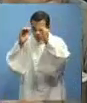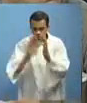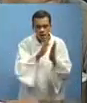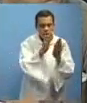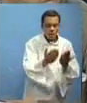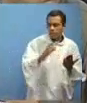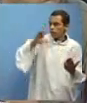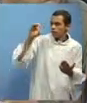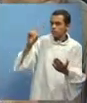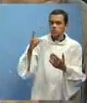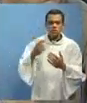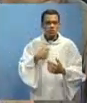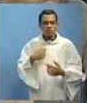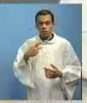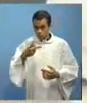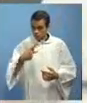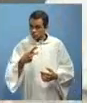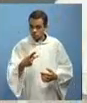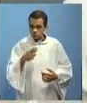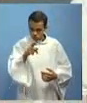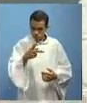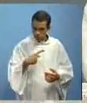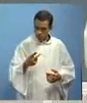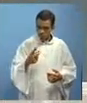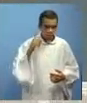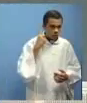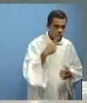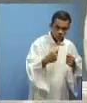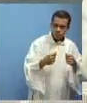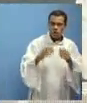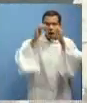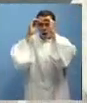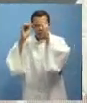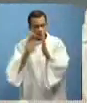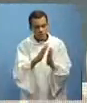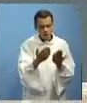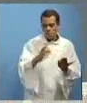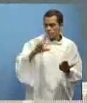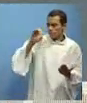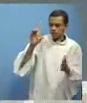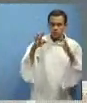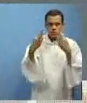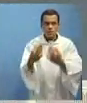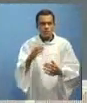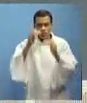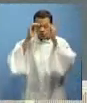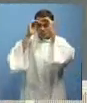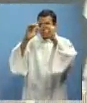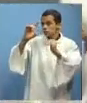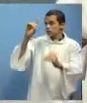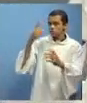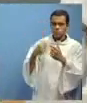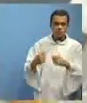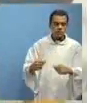quero obedecer eu custe o que custar eu vou obedecer a